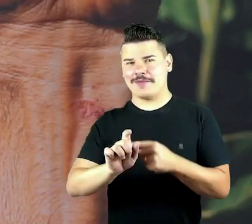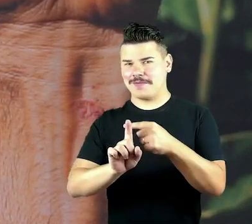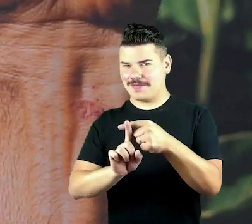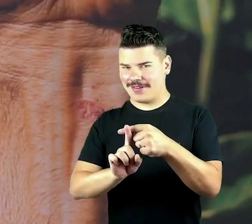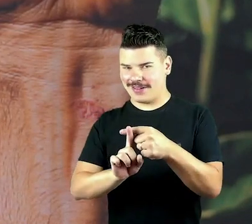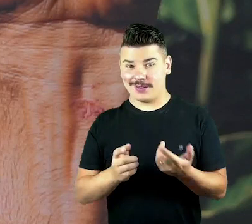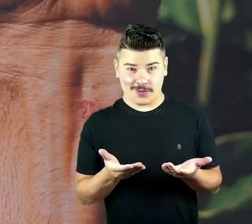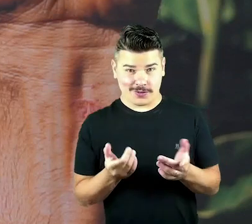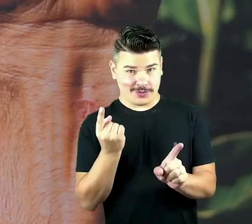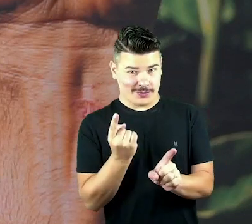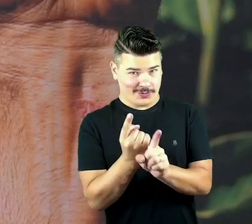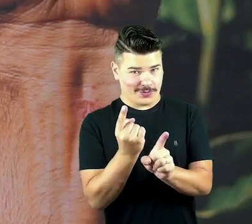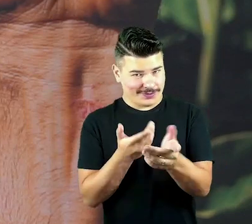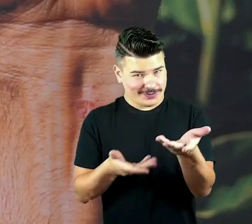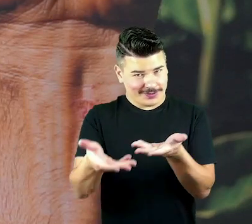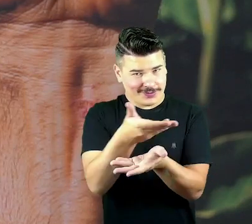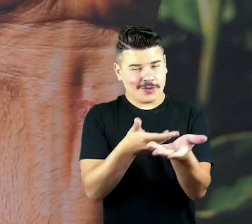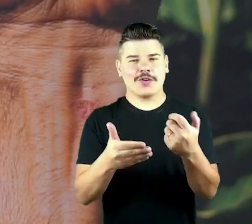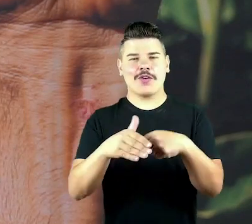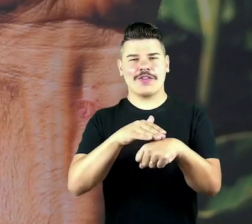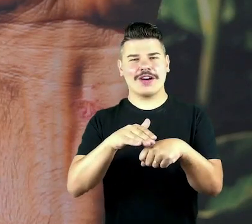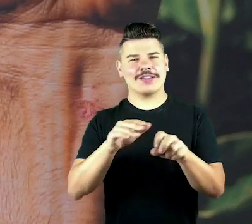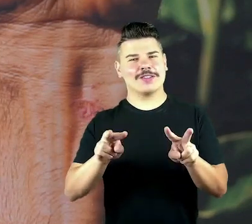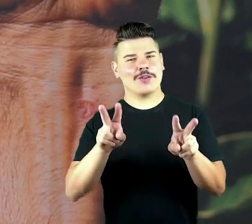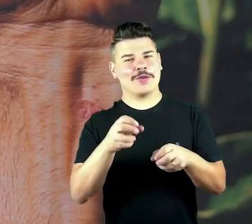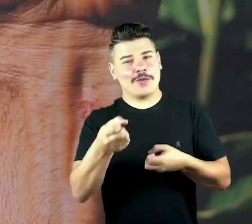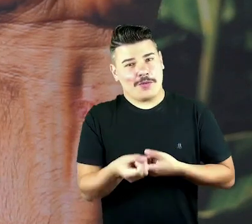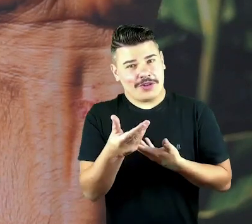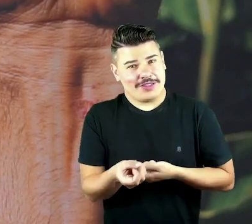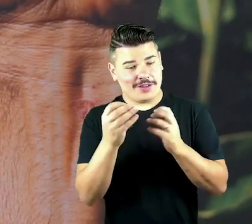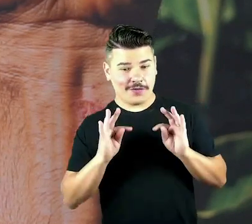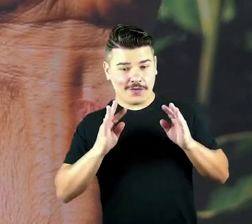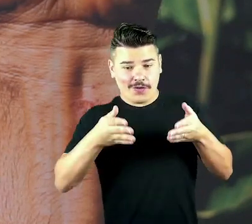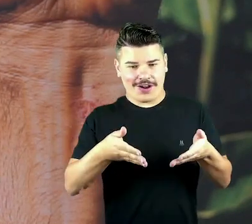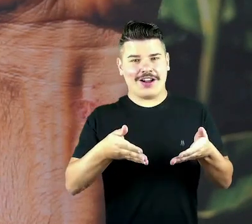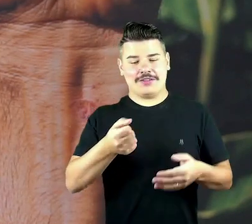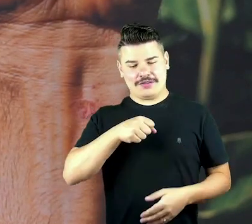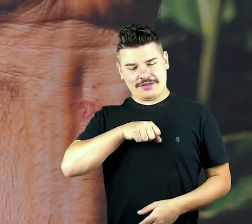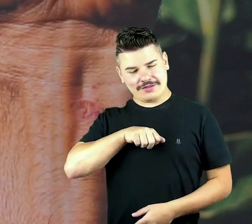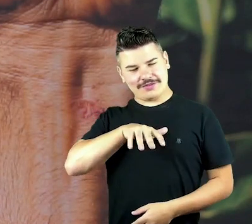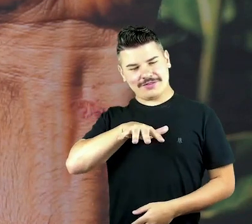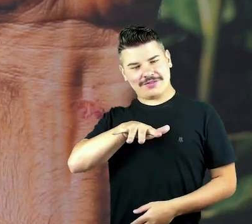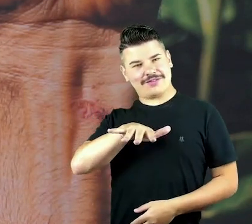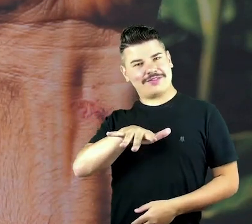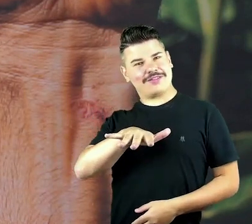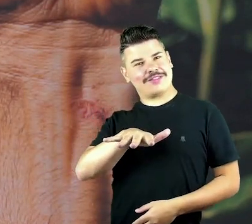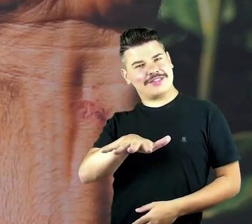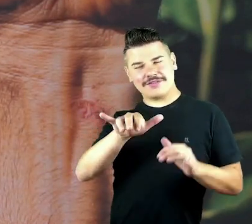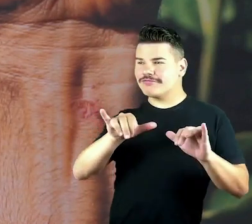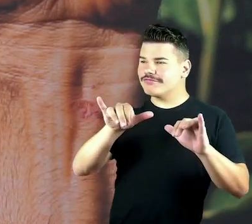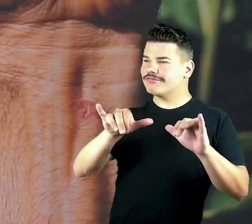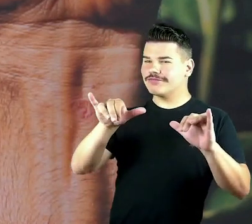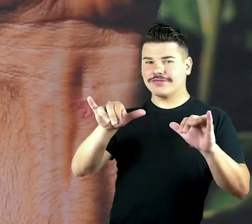Nesse encontro de hoje, nós vamos ter uma conversa sobre uma poesia e uma poética queer transmediática que